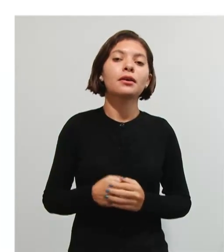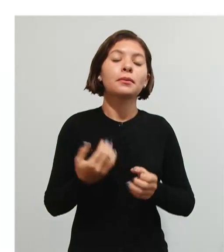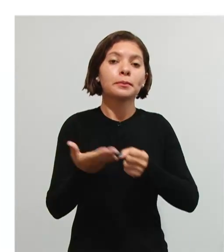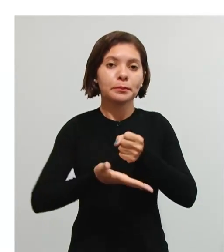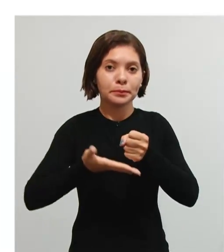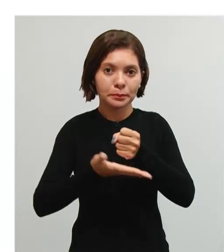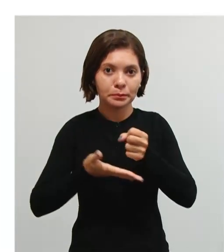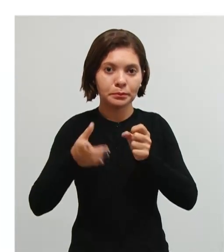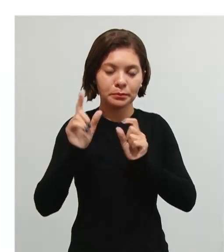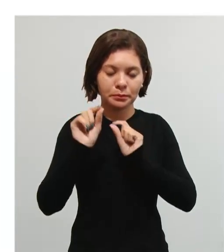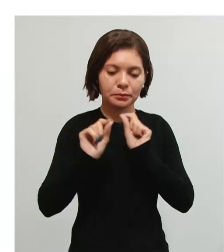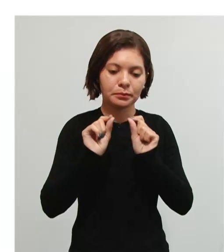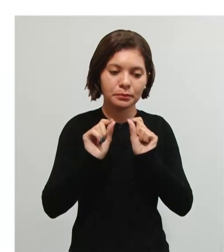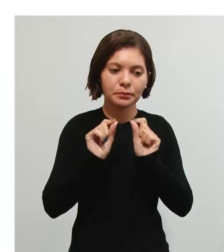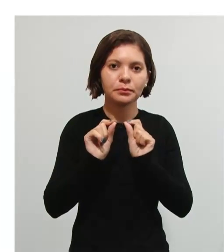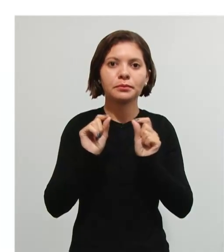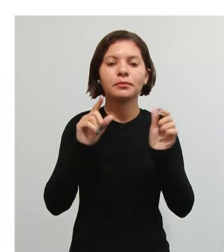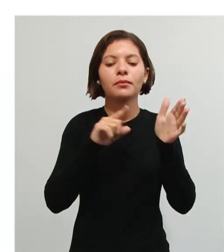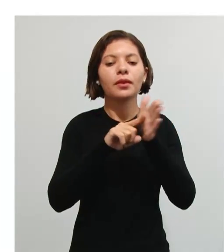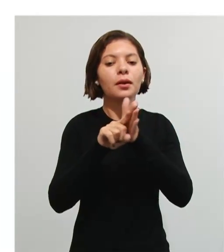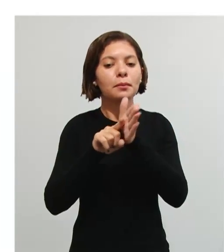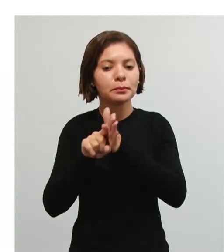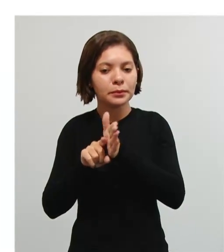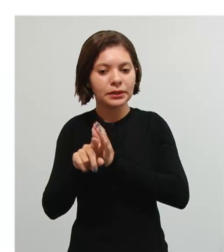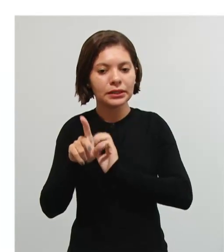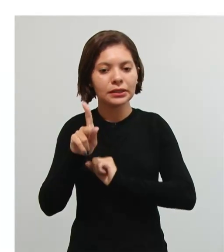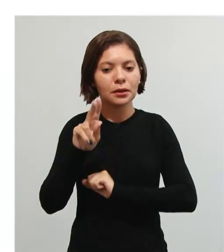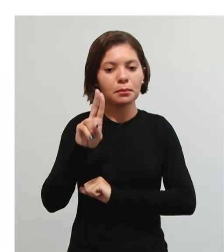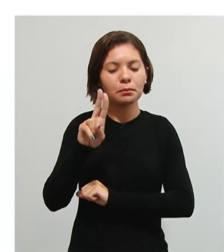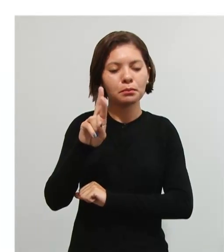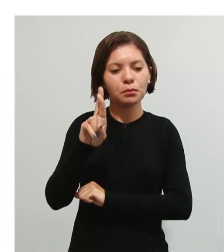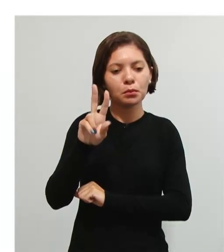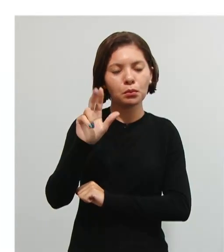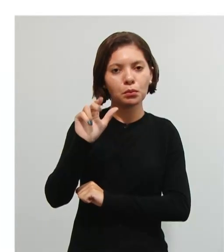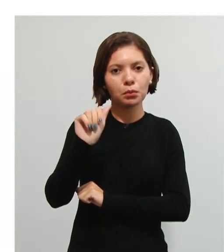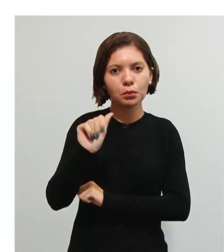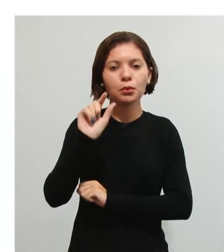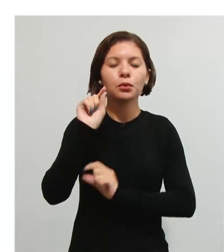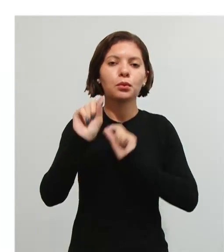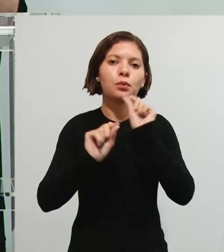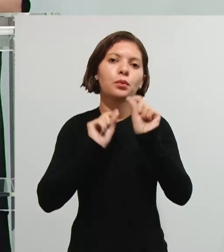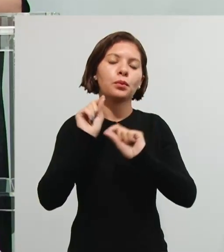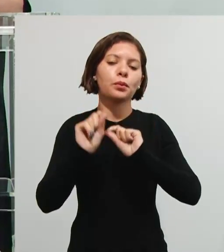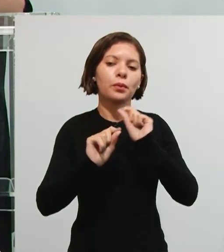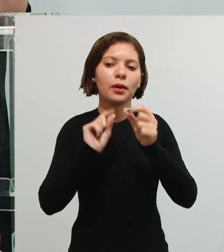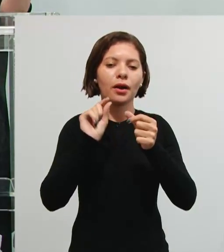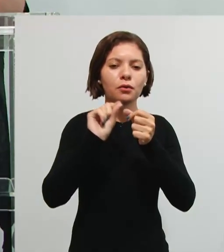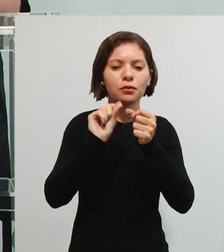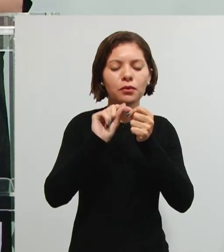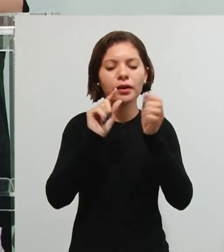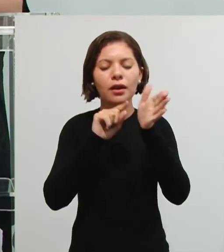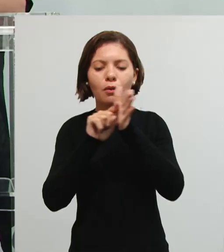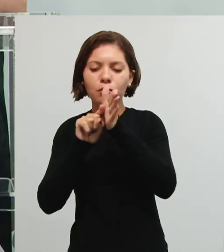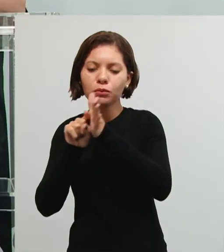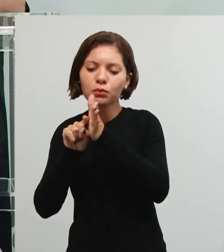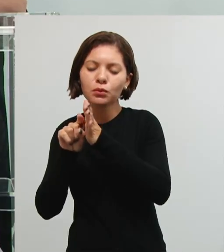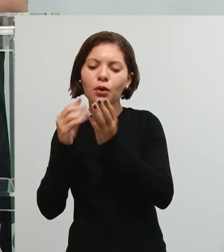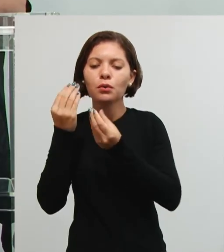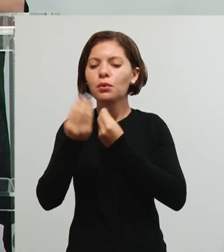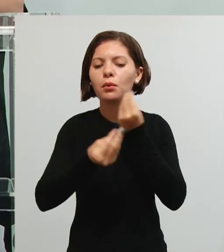né, a pesquisa pura, ela é aquela pesquisa que ela é feita sem